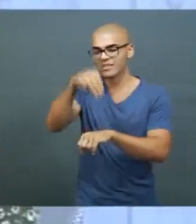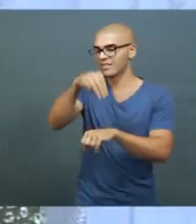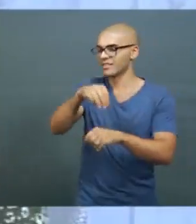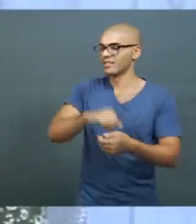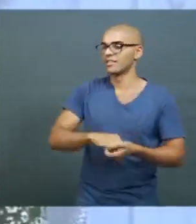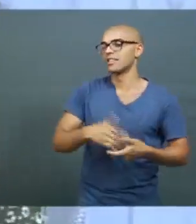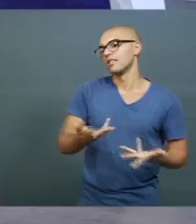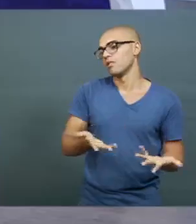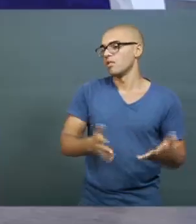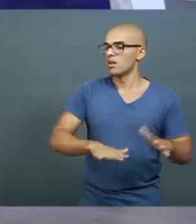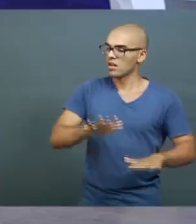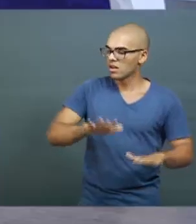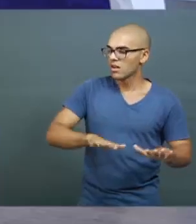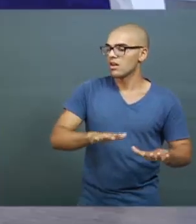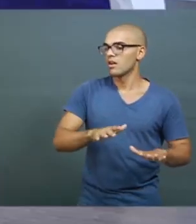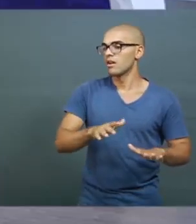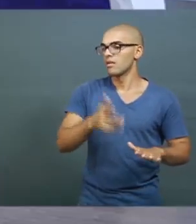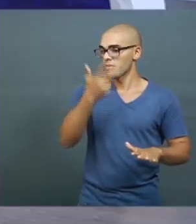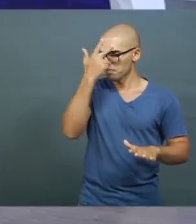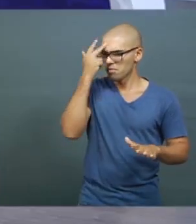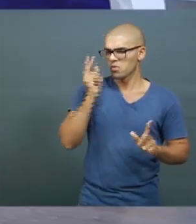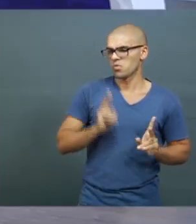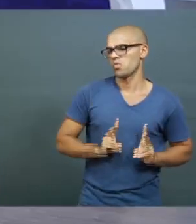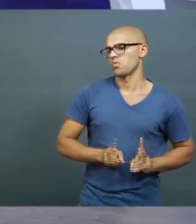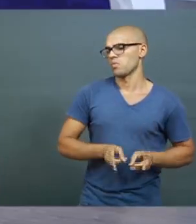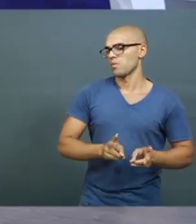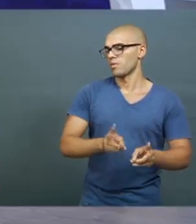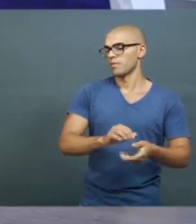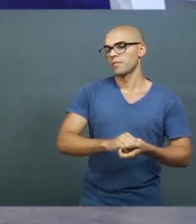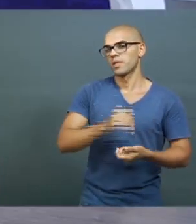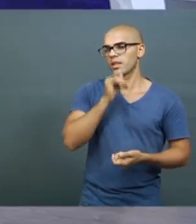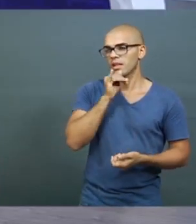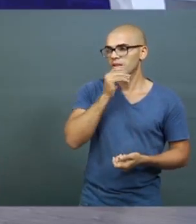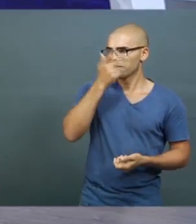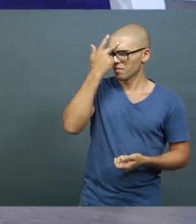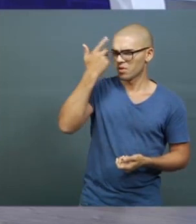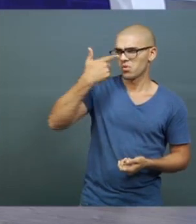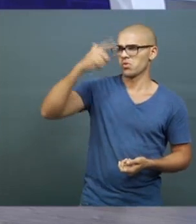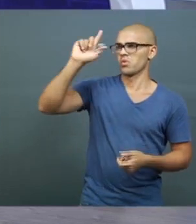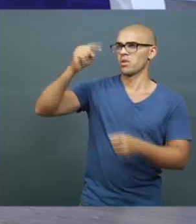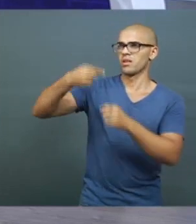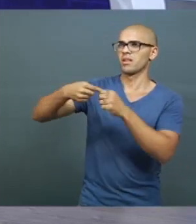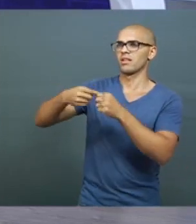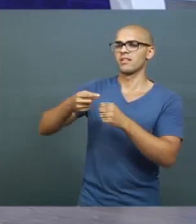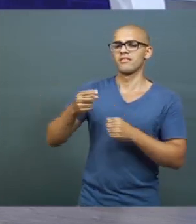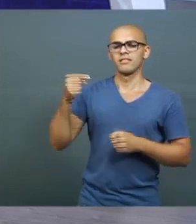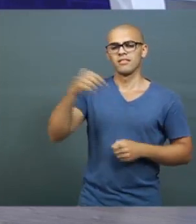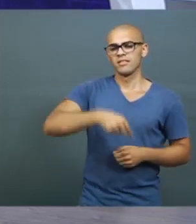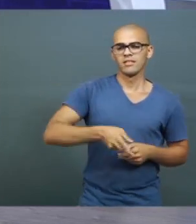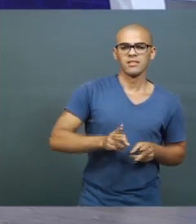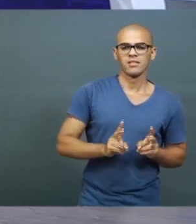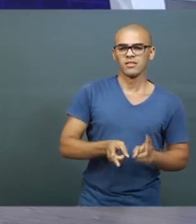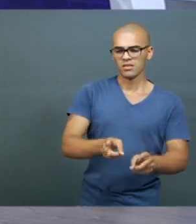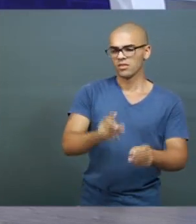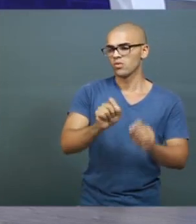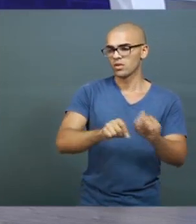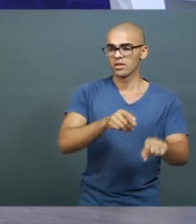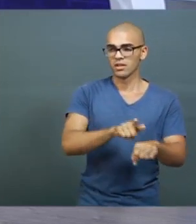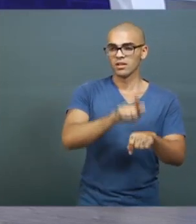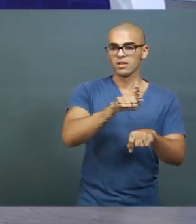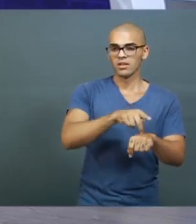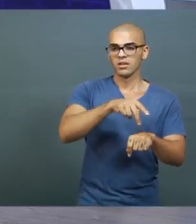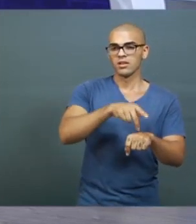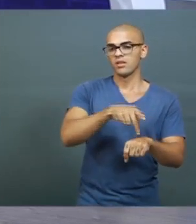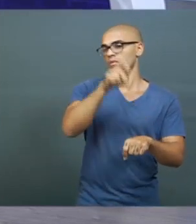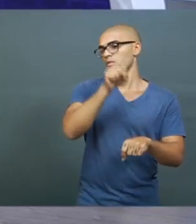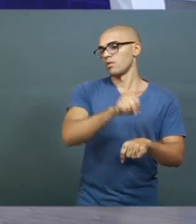ficam mesmo... Já continua. Mesmo pessoas de fora que vêm para Uberlândia acabam ficando, pelo menos nesse período da graduação, da pós-graduação, e aí vão